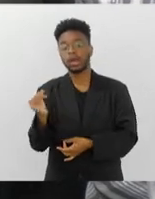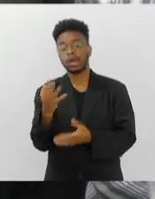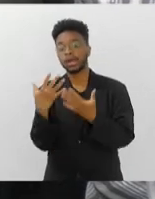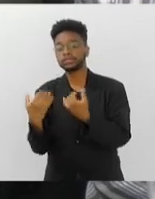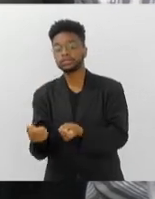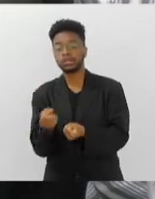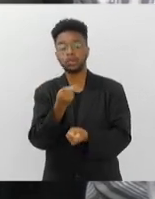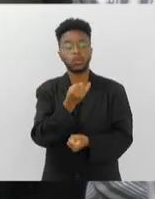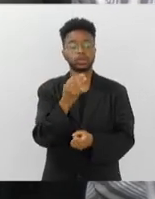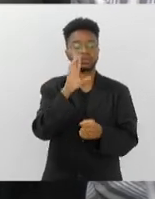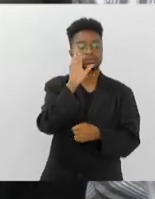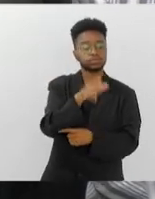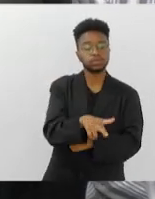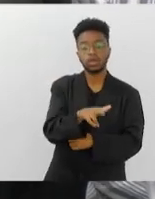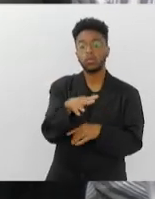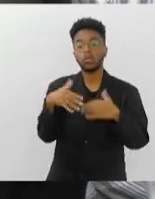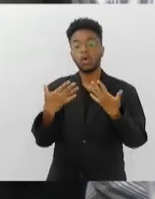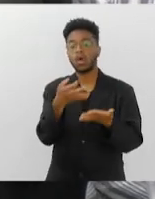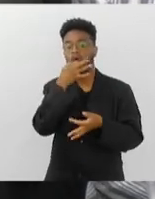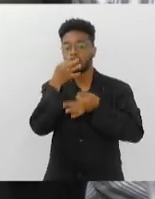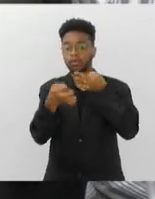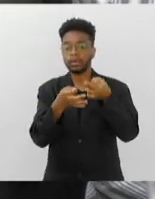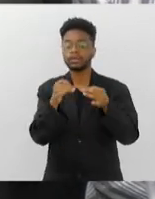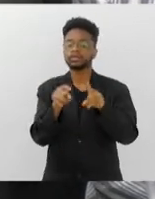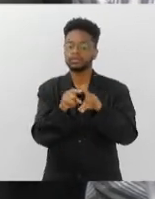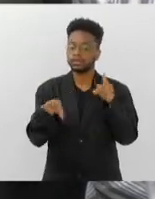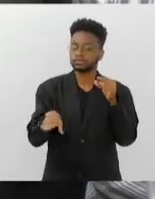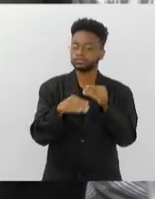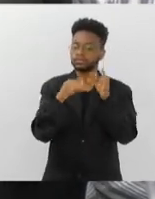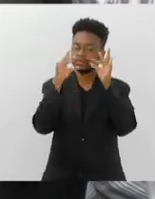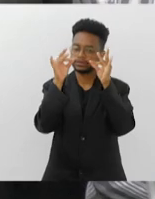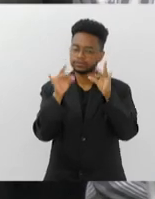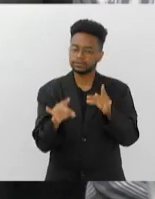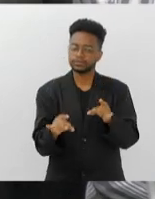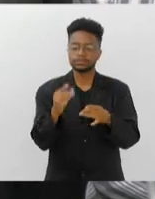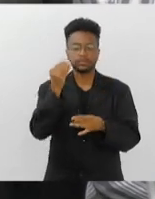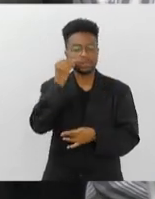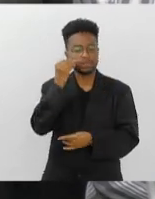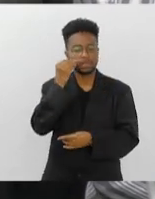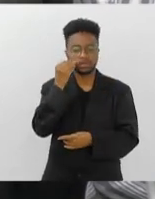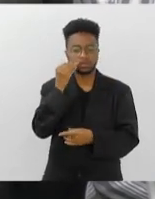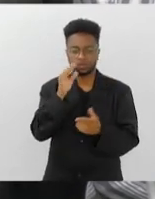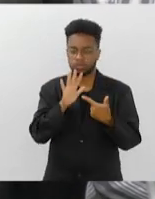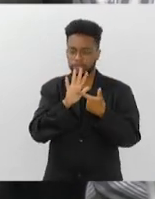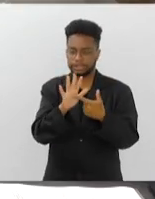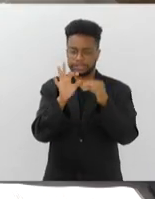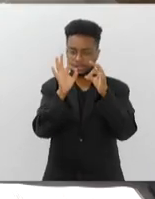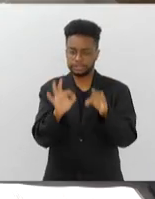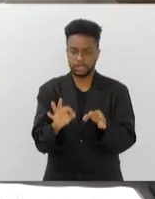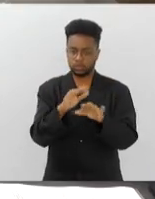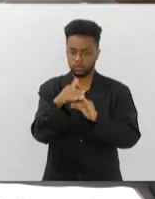aceitos, quantos não foram, que argumentos, etc, perfeito, etc, para apertar bastante.